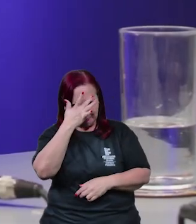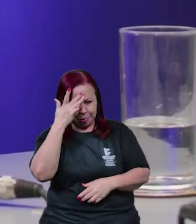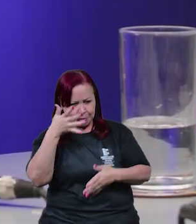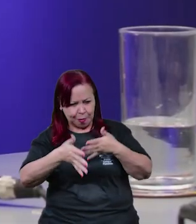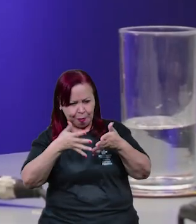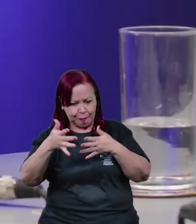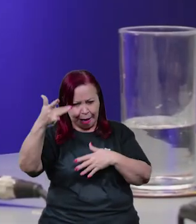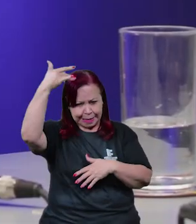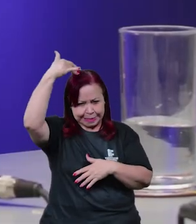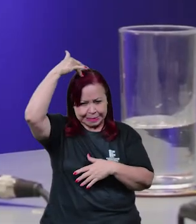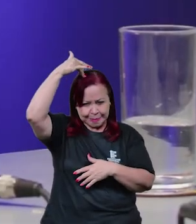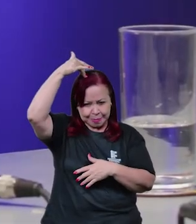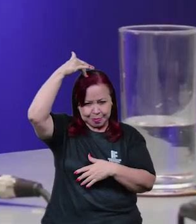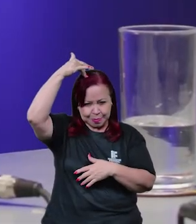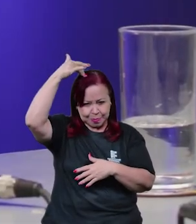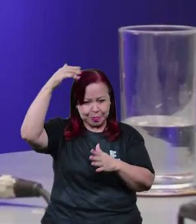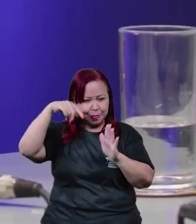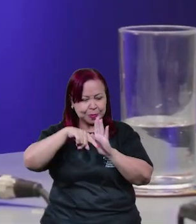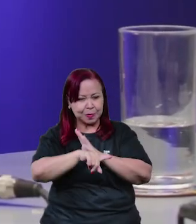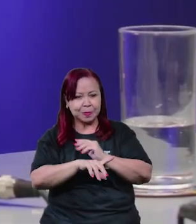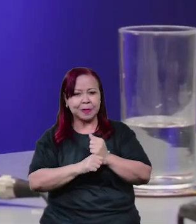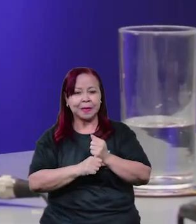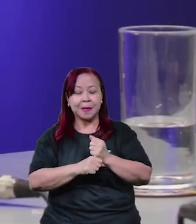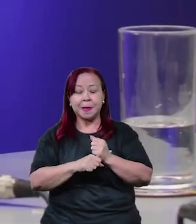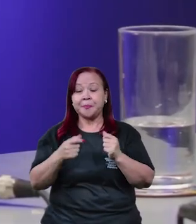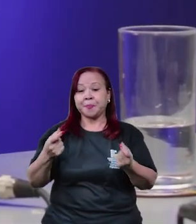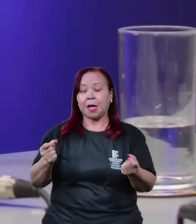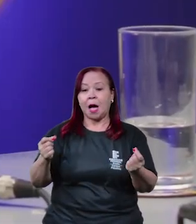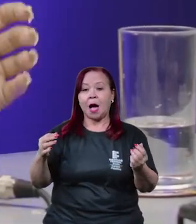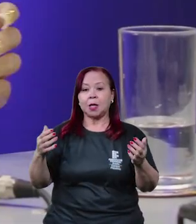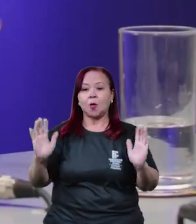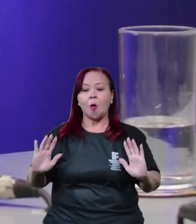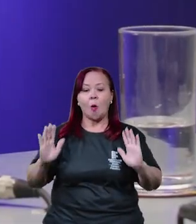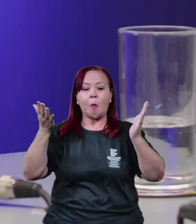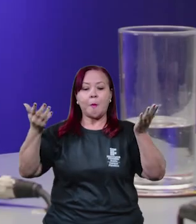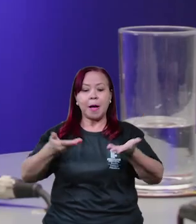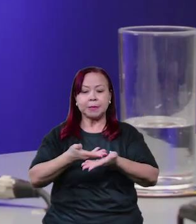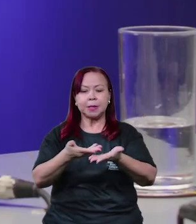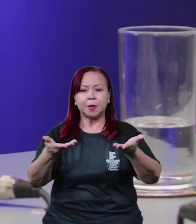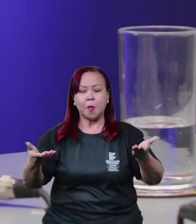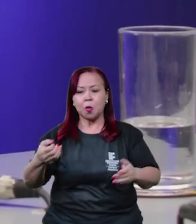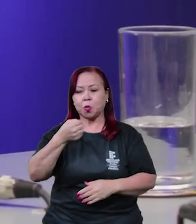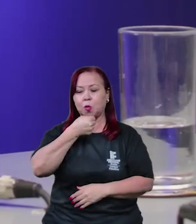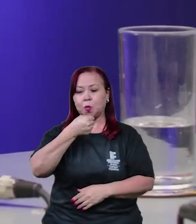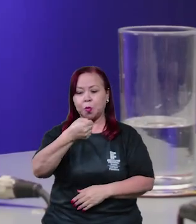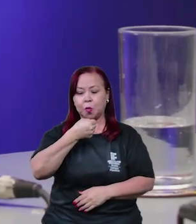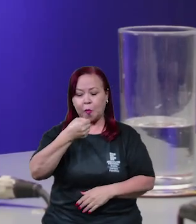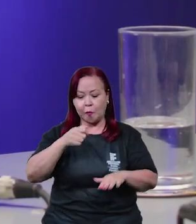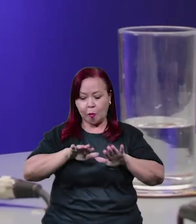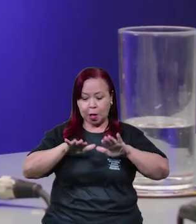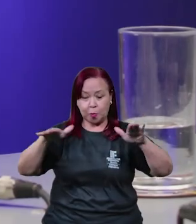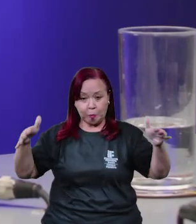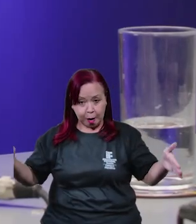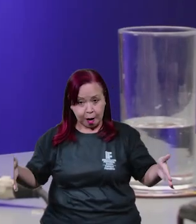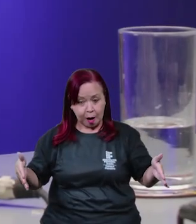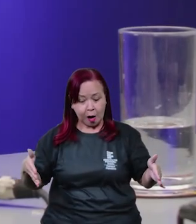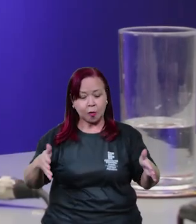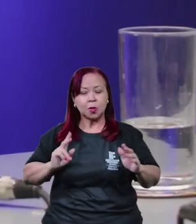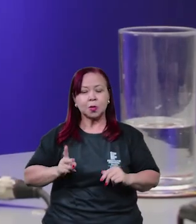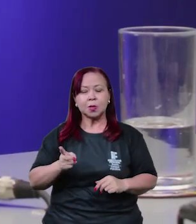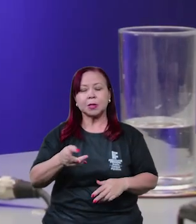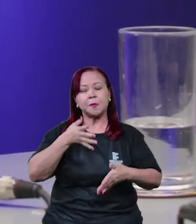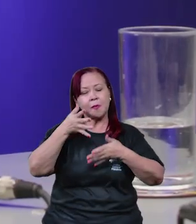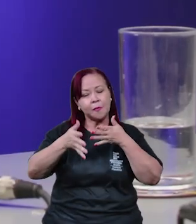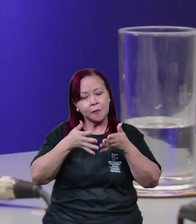favor. O já que que é escutei com... muito Aham. absurdo, cara. Como mestre de cerimônias também, quando eu tô no palco com o microfone, eu sempre falo, gente, vamos